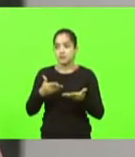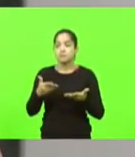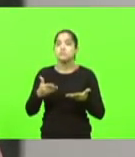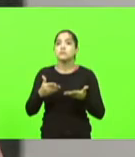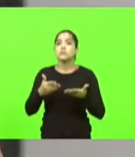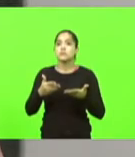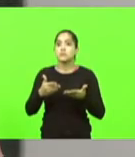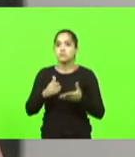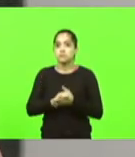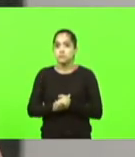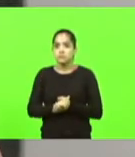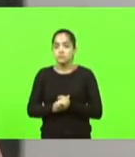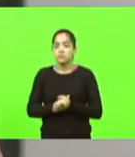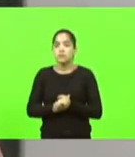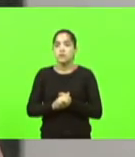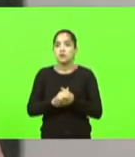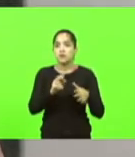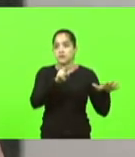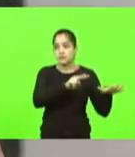semana inclusiva